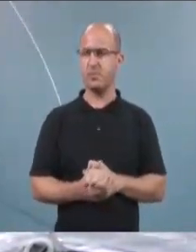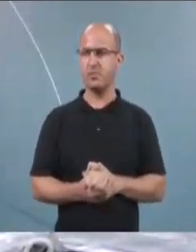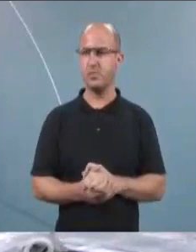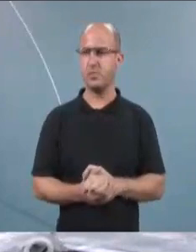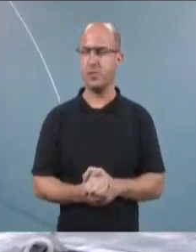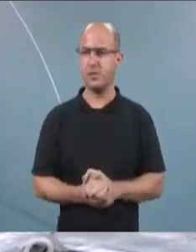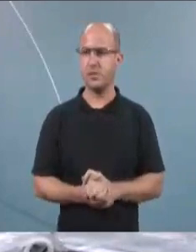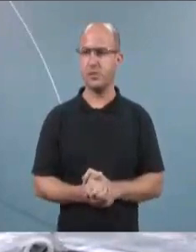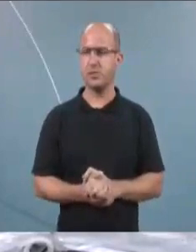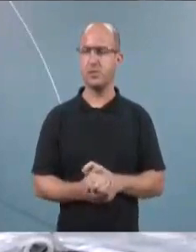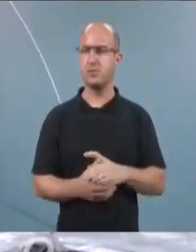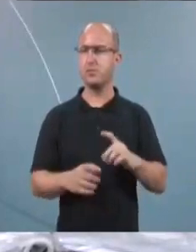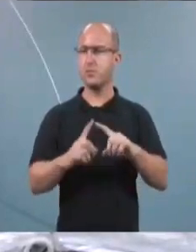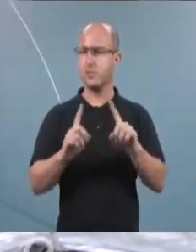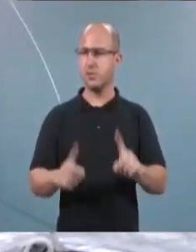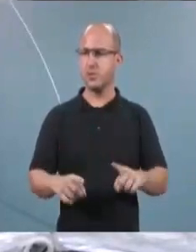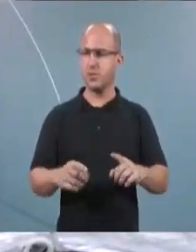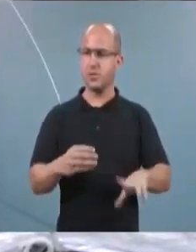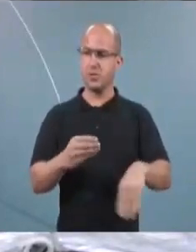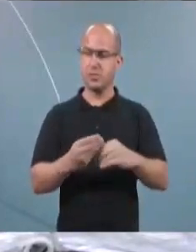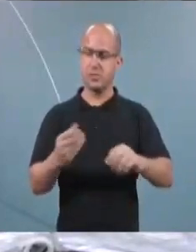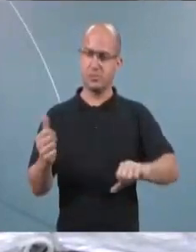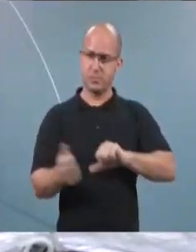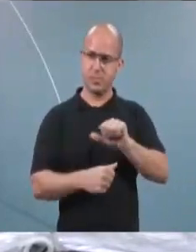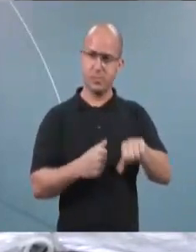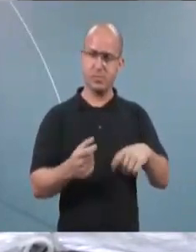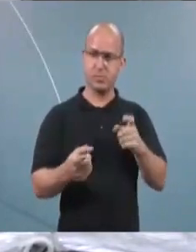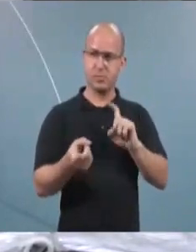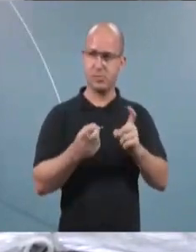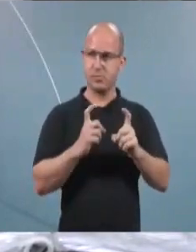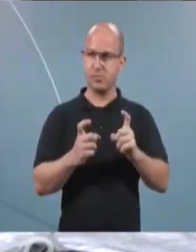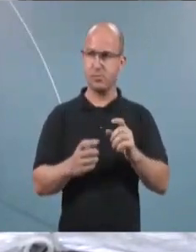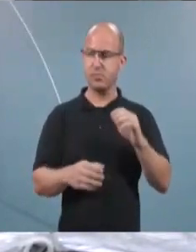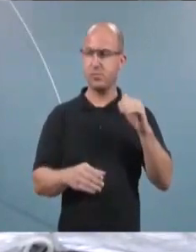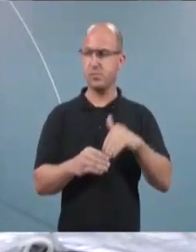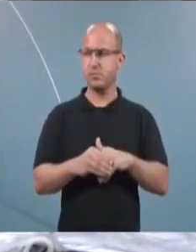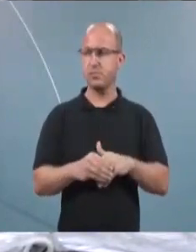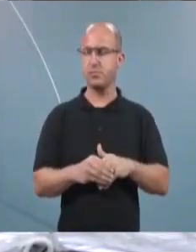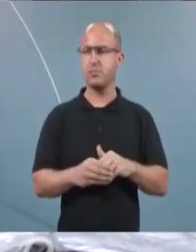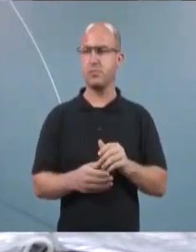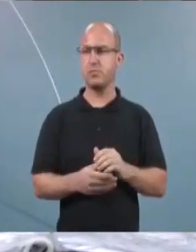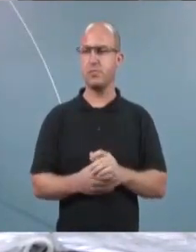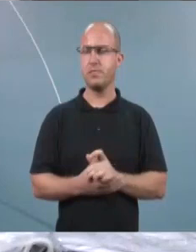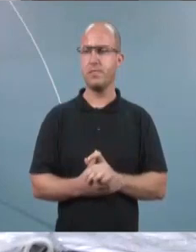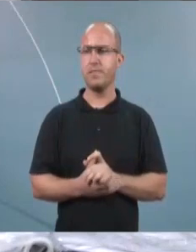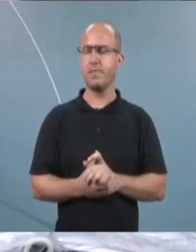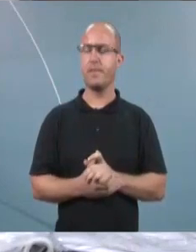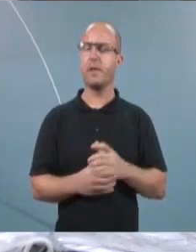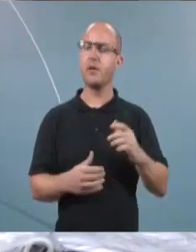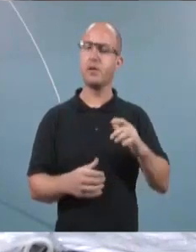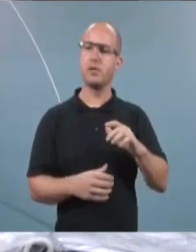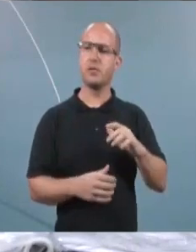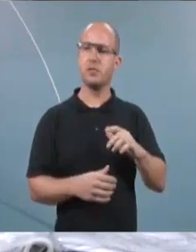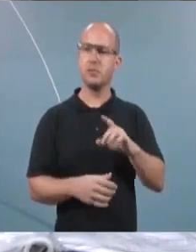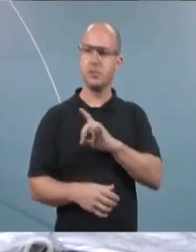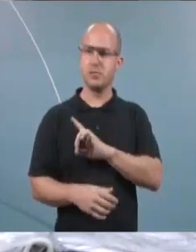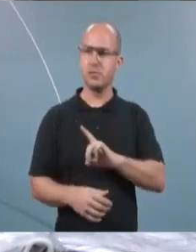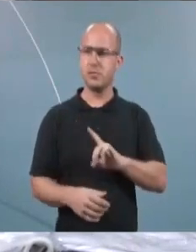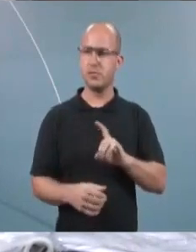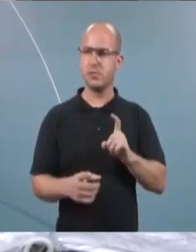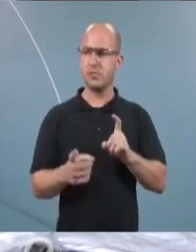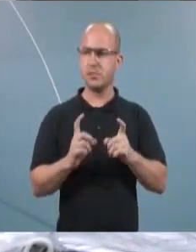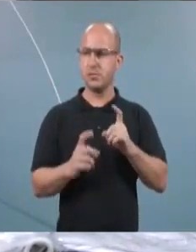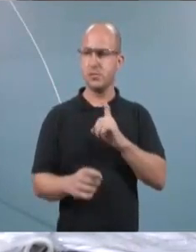Norte essa matéria tem uma Emenda modificativa em discussão em votação aques que